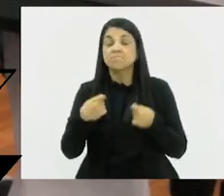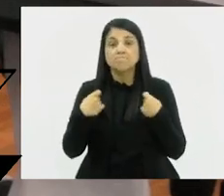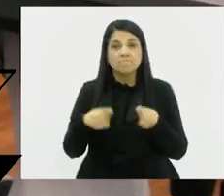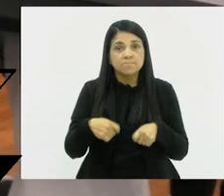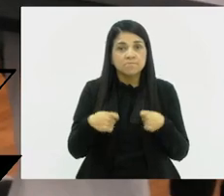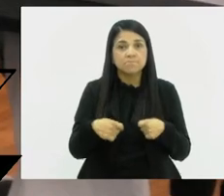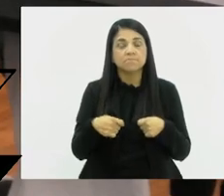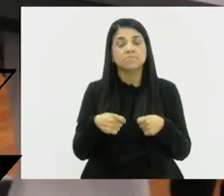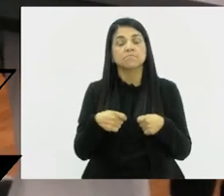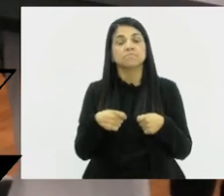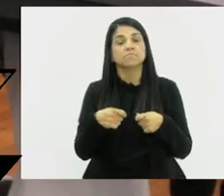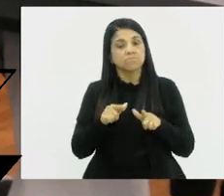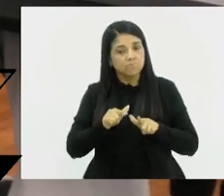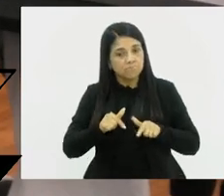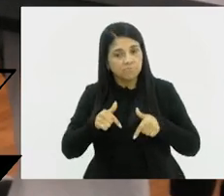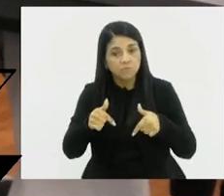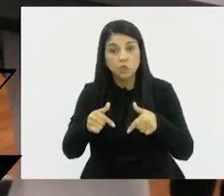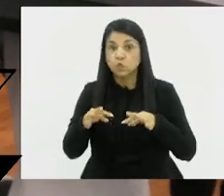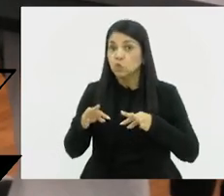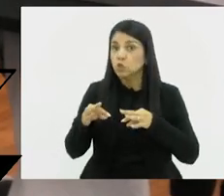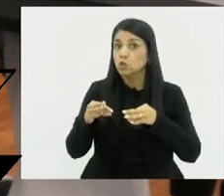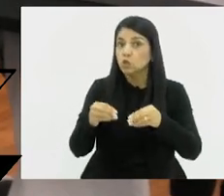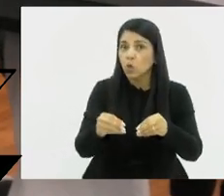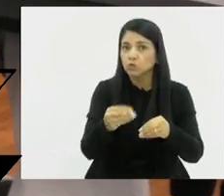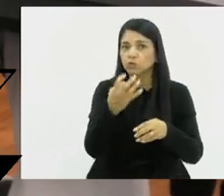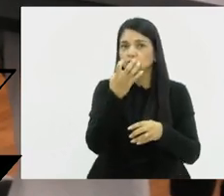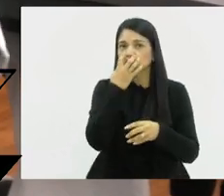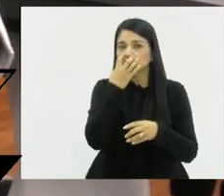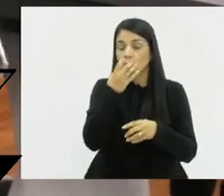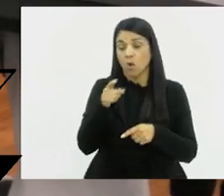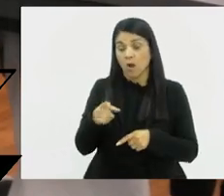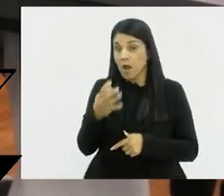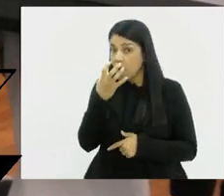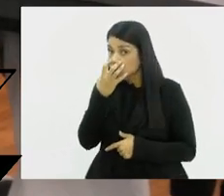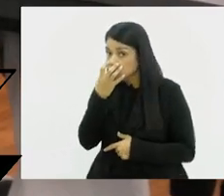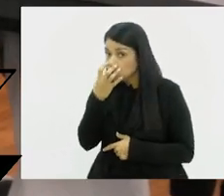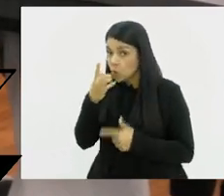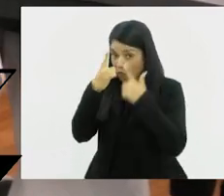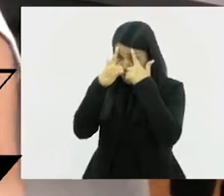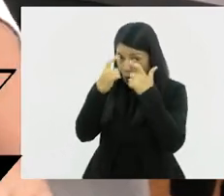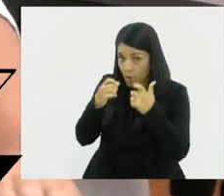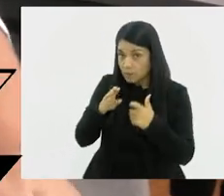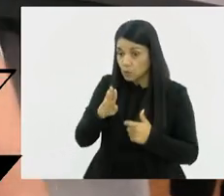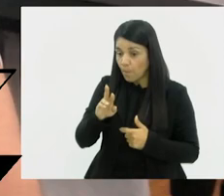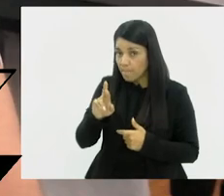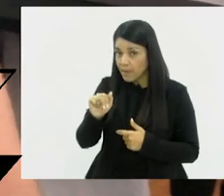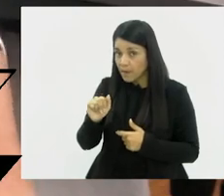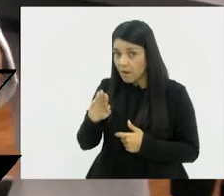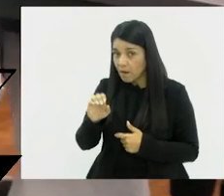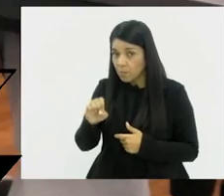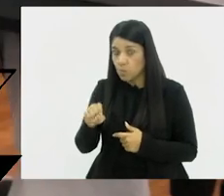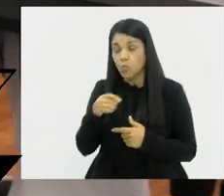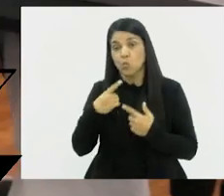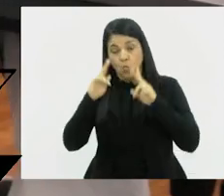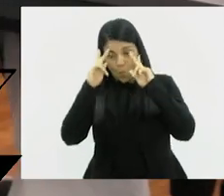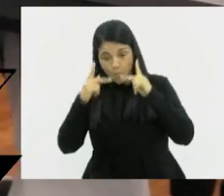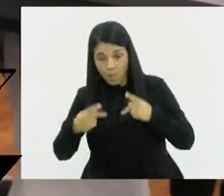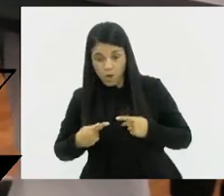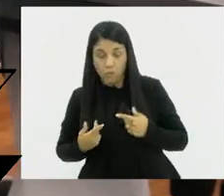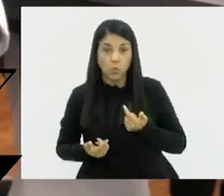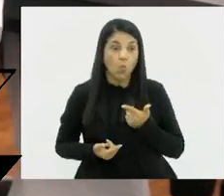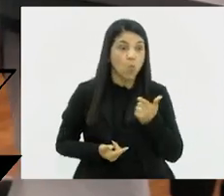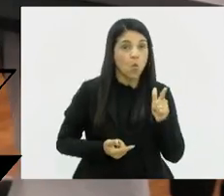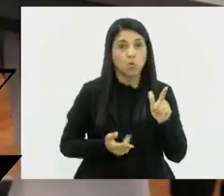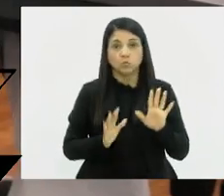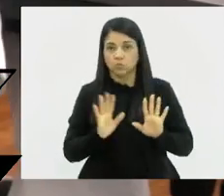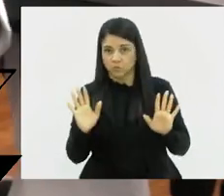que pegue todos. Cão bravio, um cão agressivo, seja com seres humanos ou com outra pessoa, o